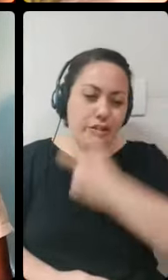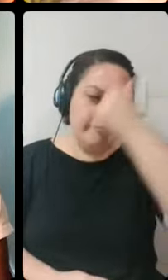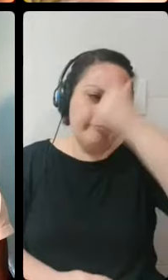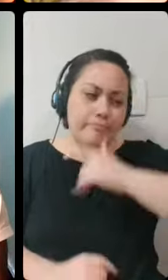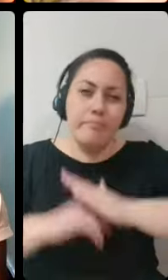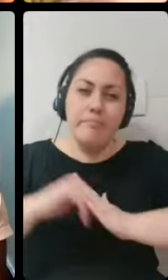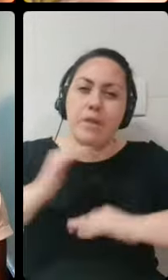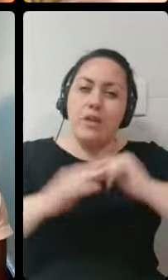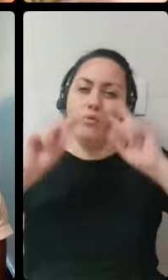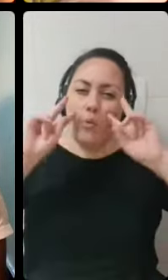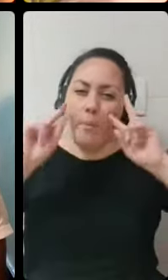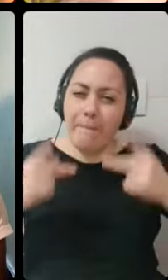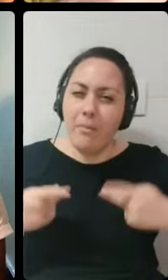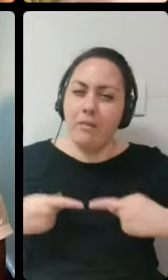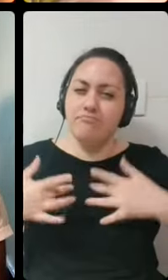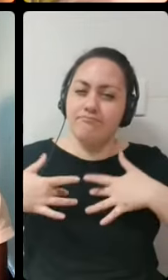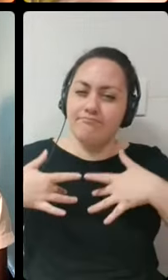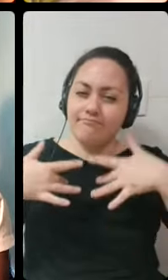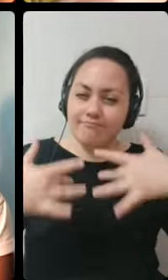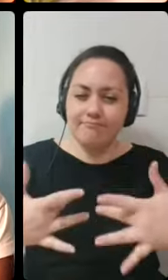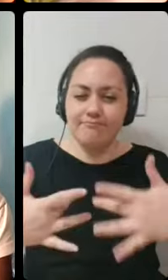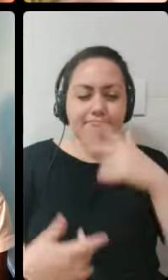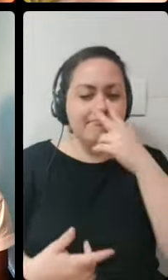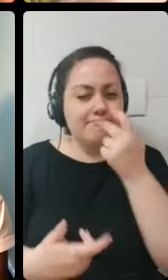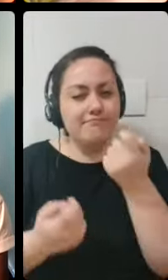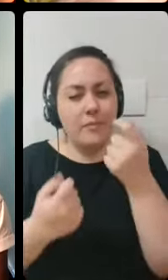nesse sentido que a Domênica trouxe.